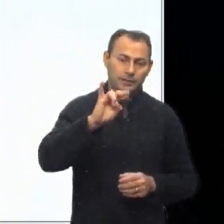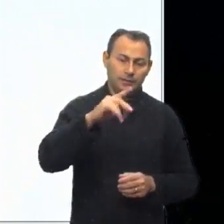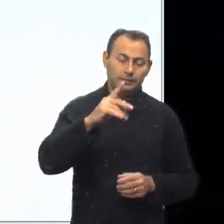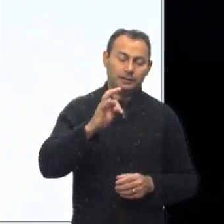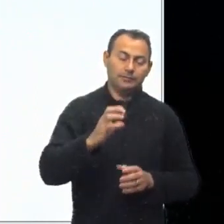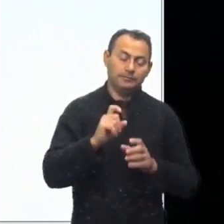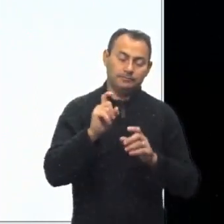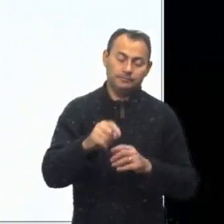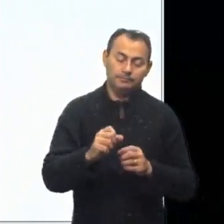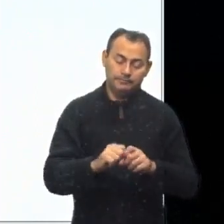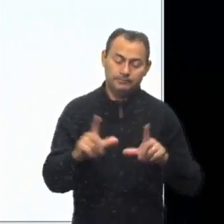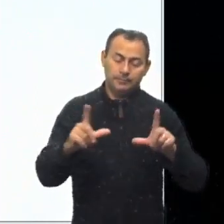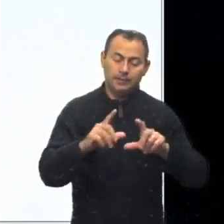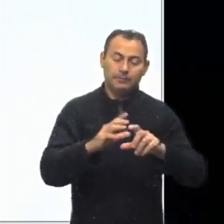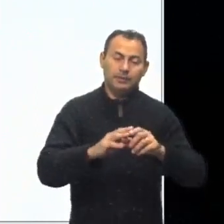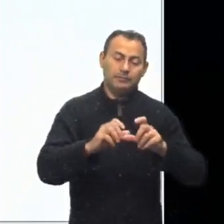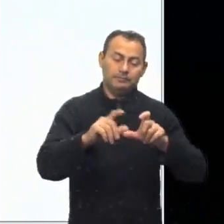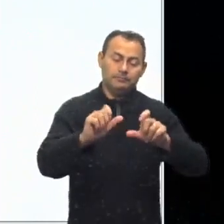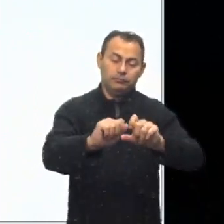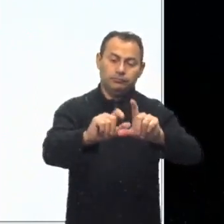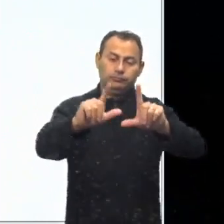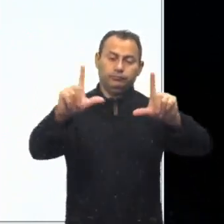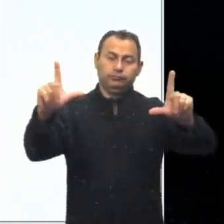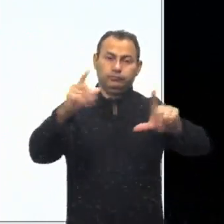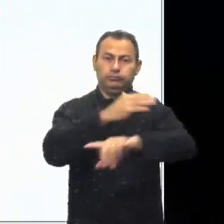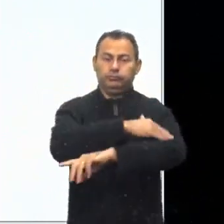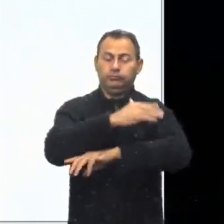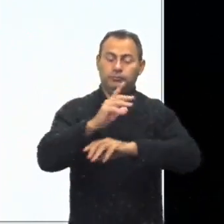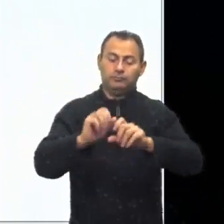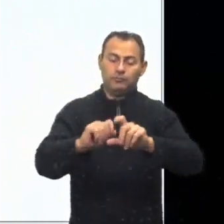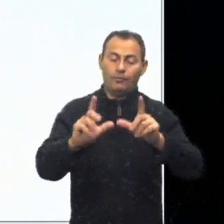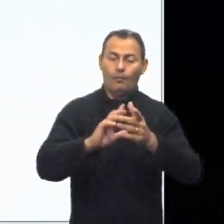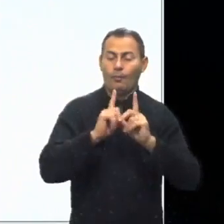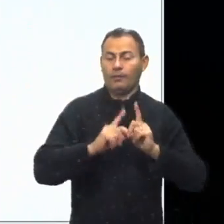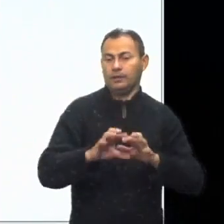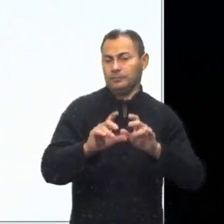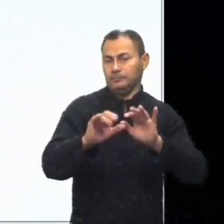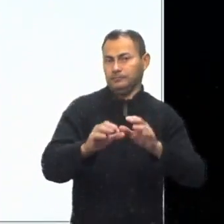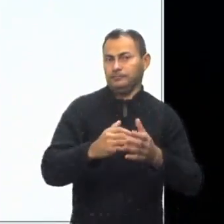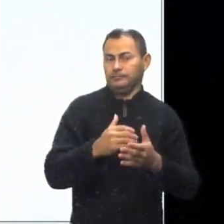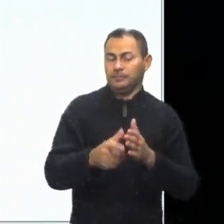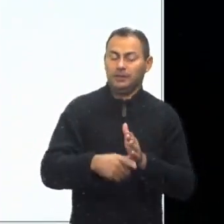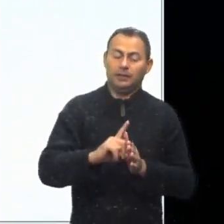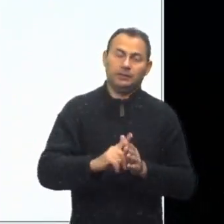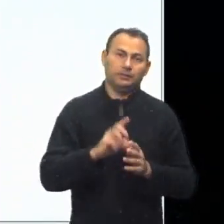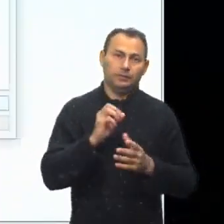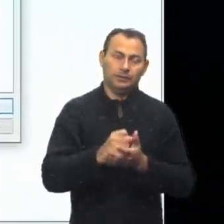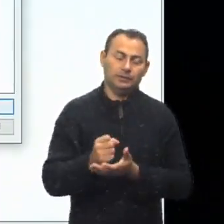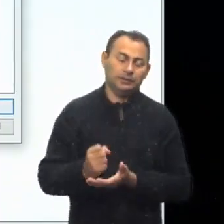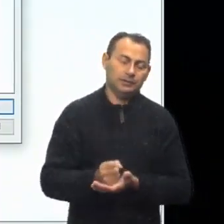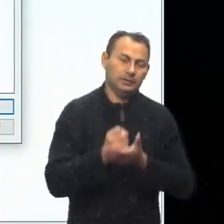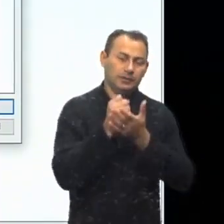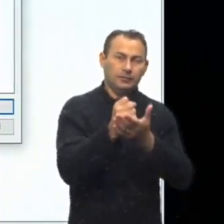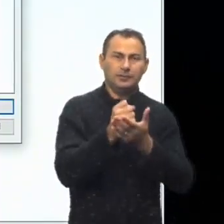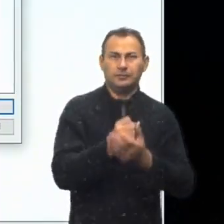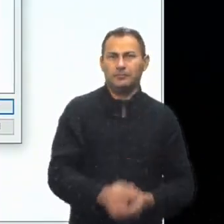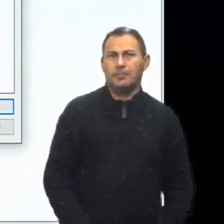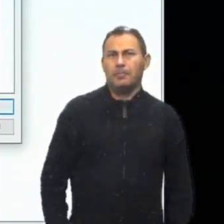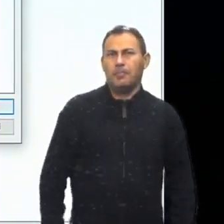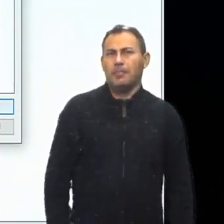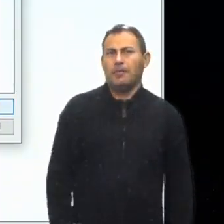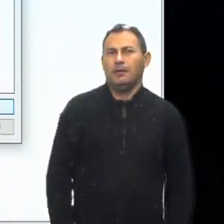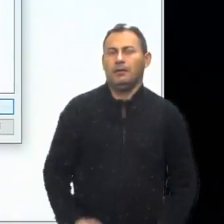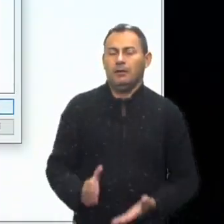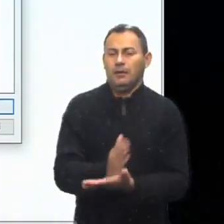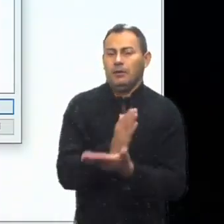clica nele e abre uma janela vazia, que é onde você vai escrever ele. E antes de qualquer coisa, você vem em salvar e salva